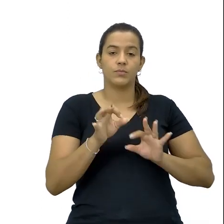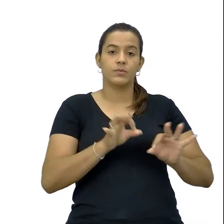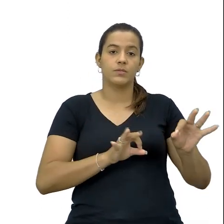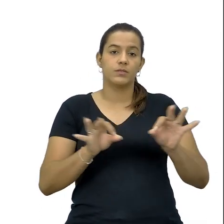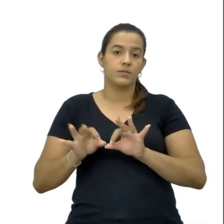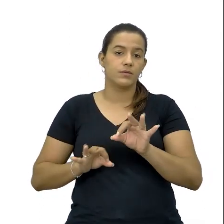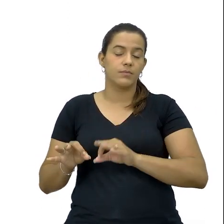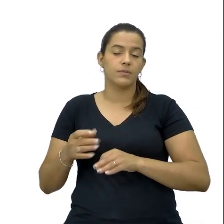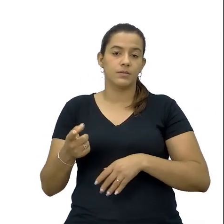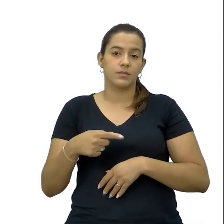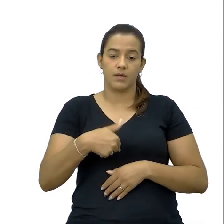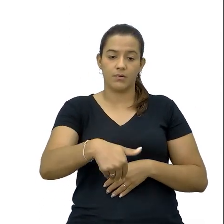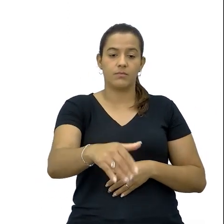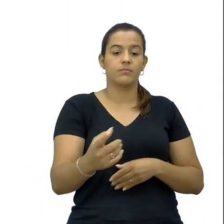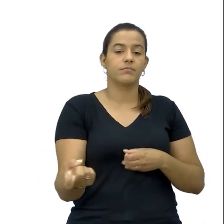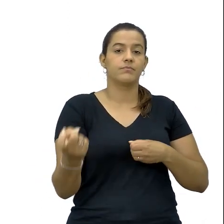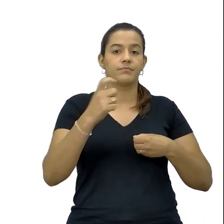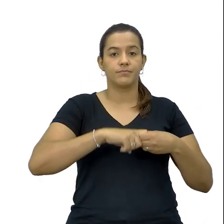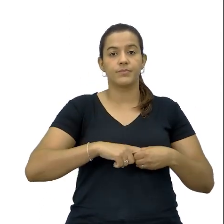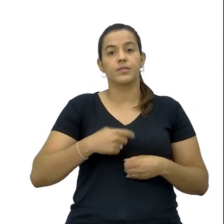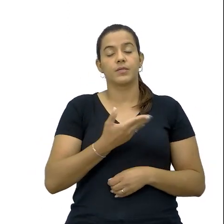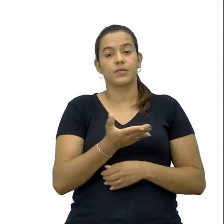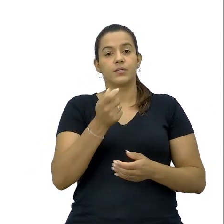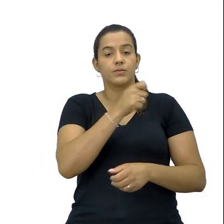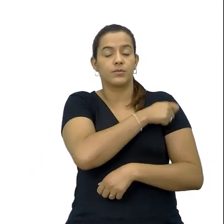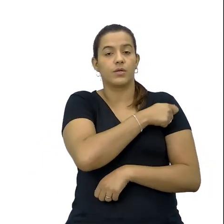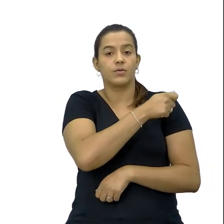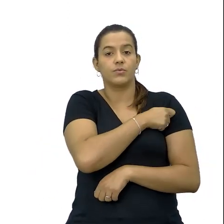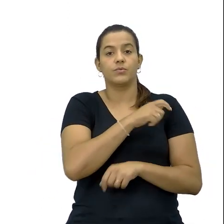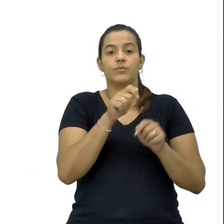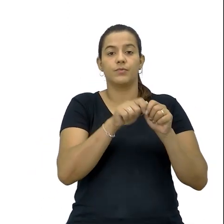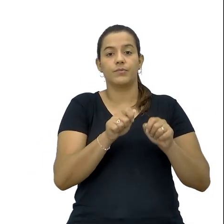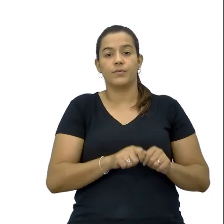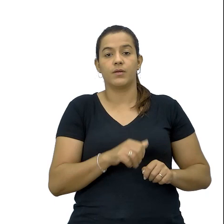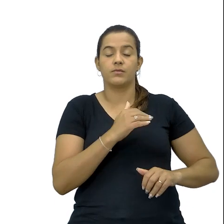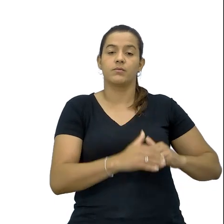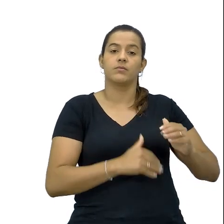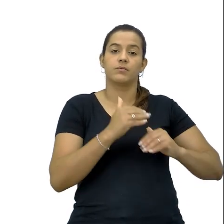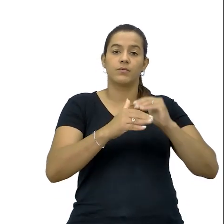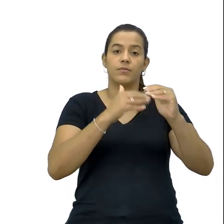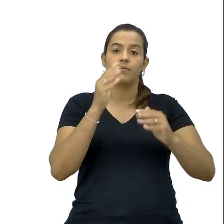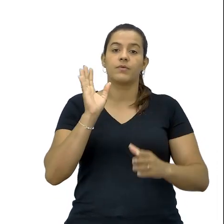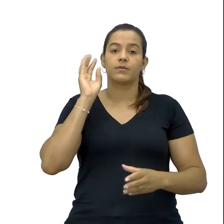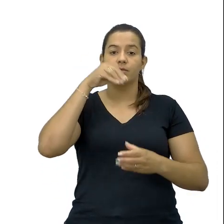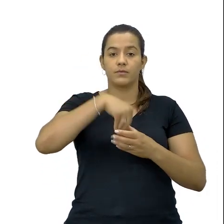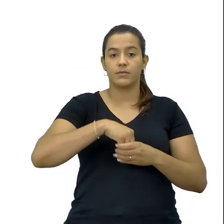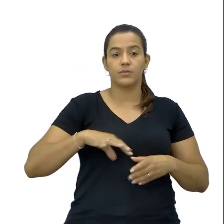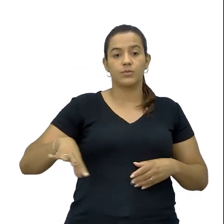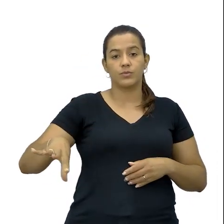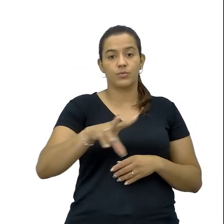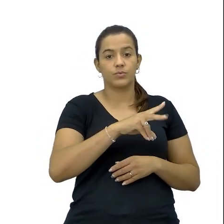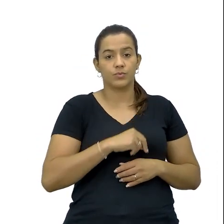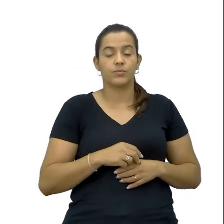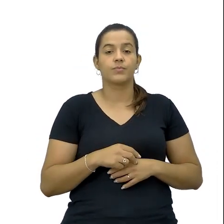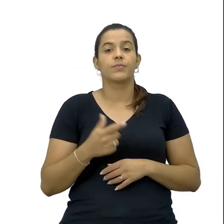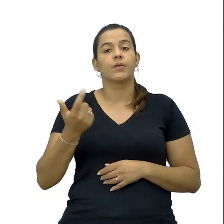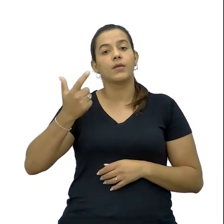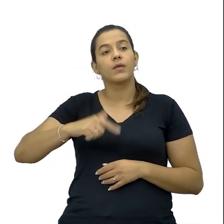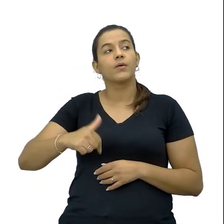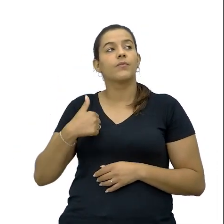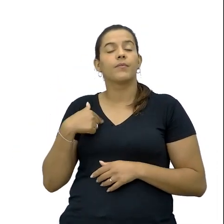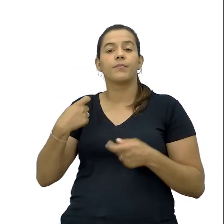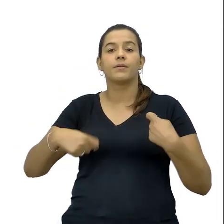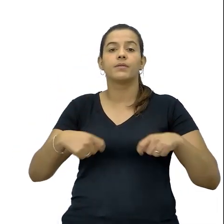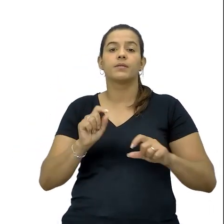dessa retomada, né? Para que os estudantes, então, desenvolvam essa habilidade, que está dentro dessa atividade, o que eu vou